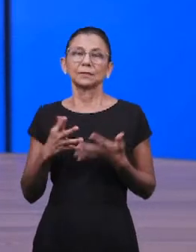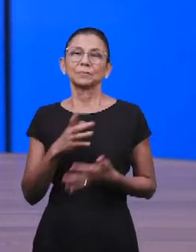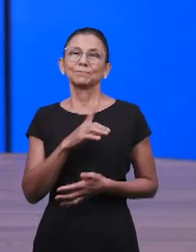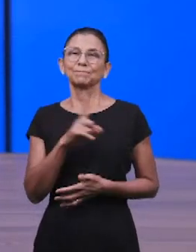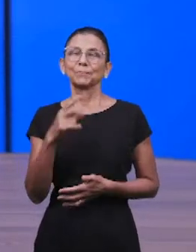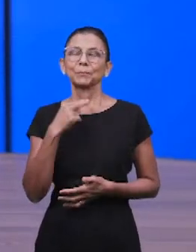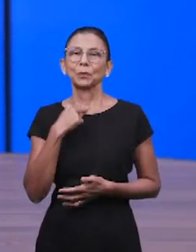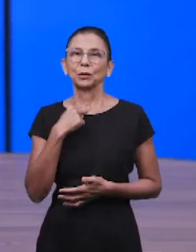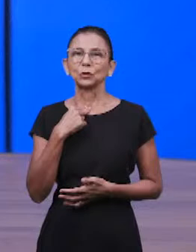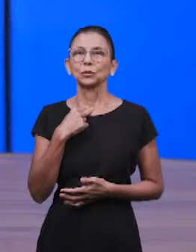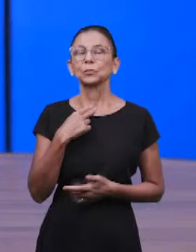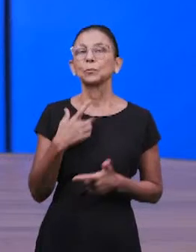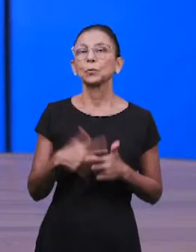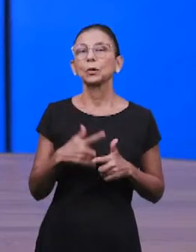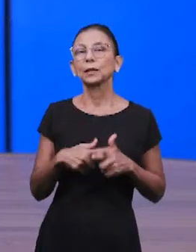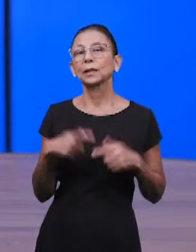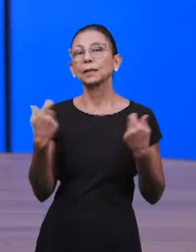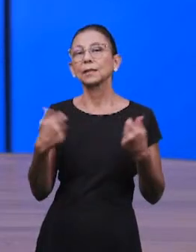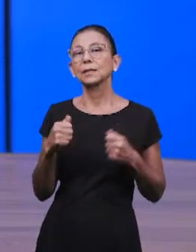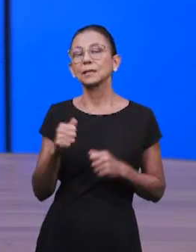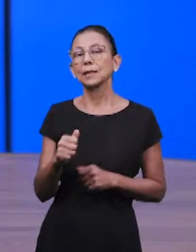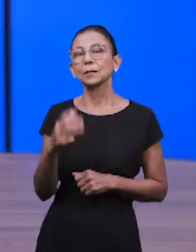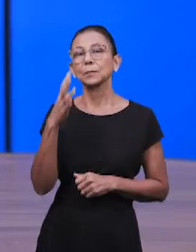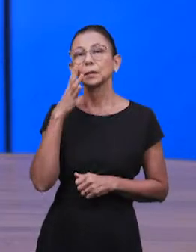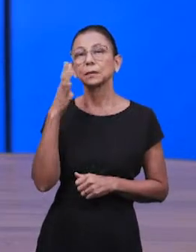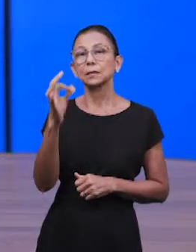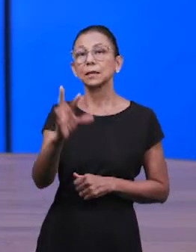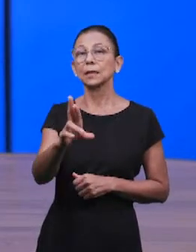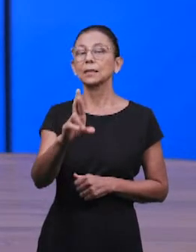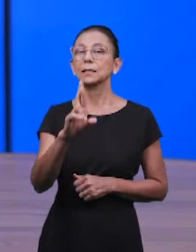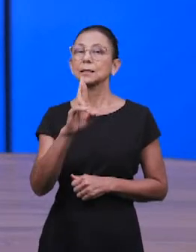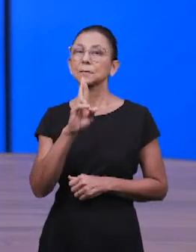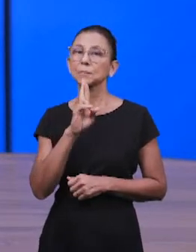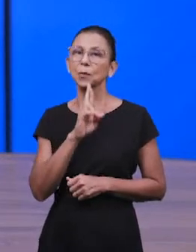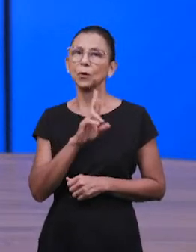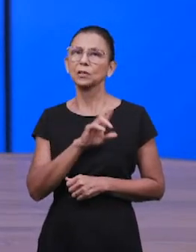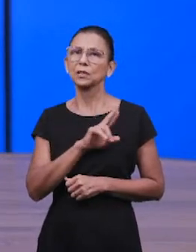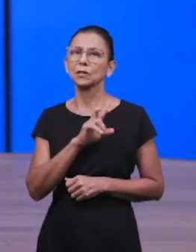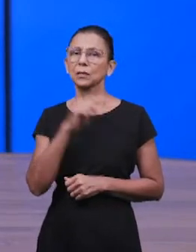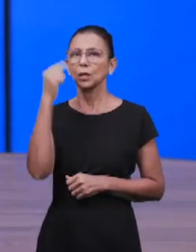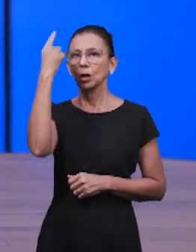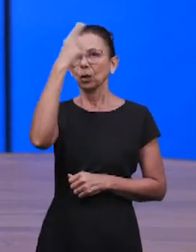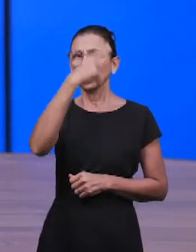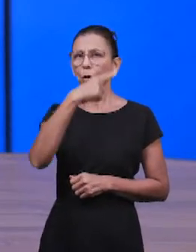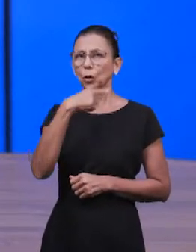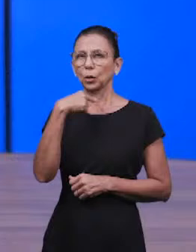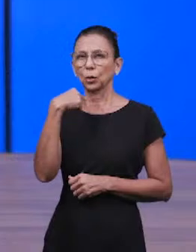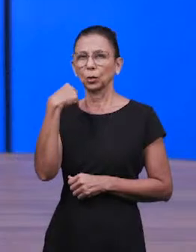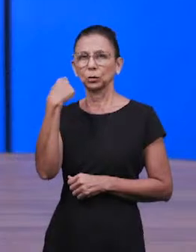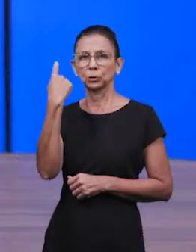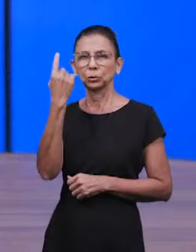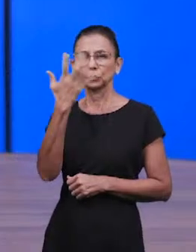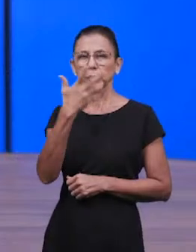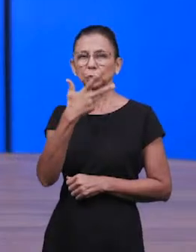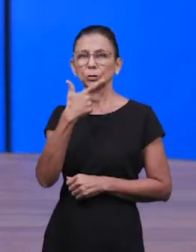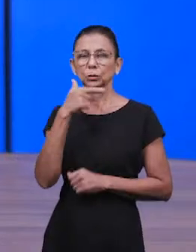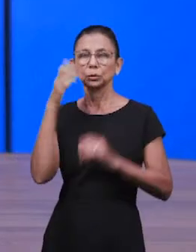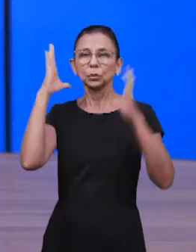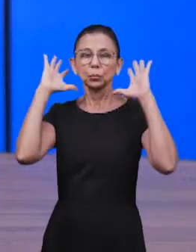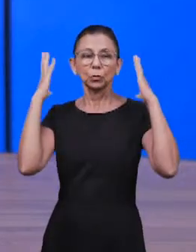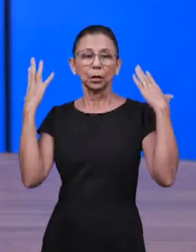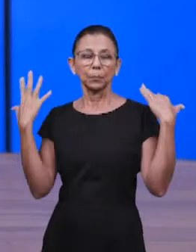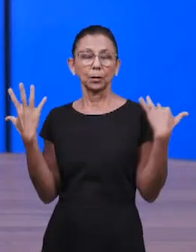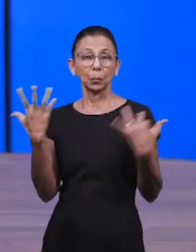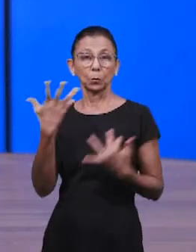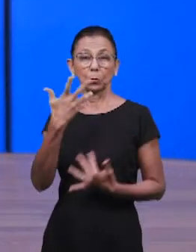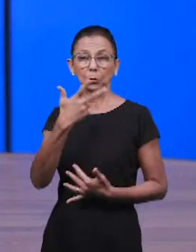atenção naquilo que você está respondendo, né? E não naquele rostinho bonitinho, né? Aquele cabelo muito bem arrumado, mas